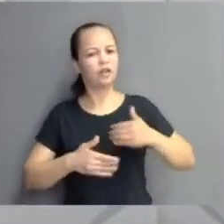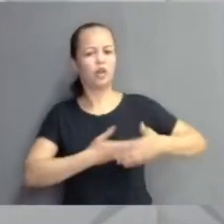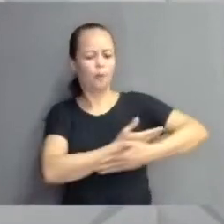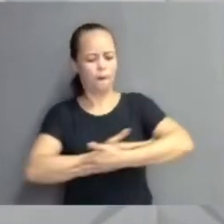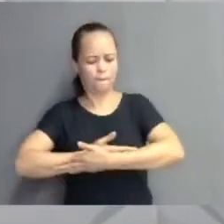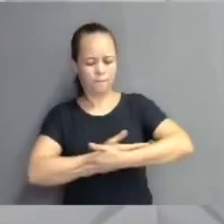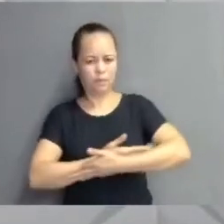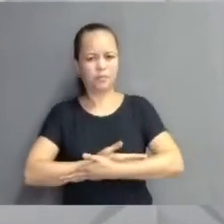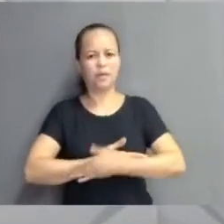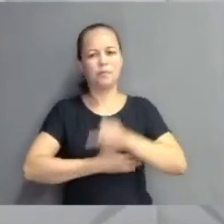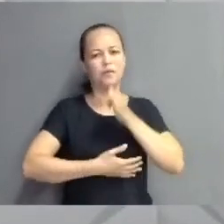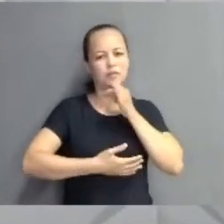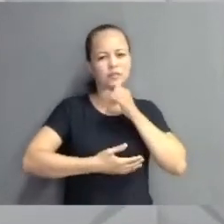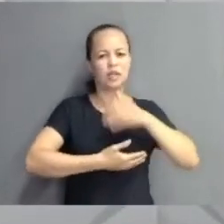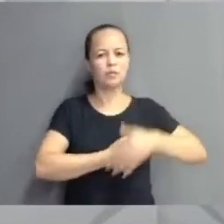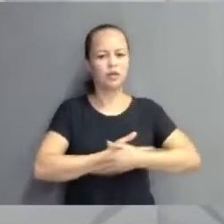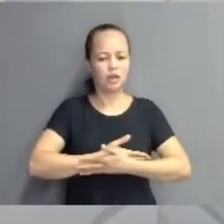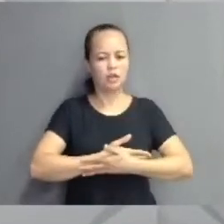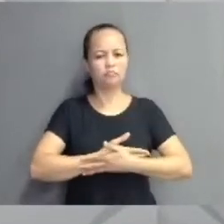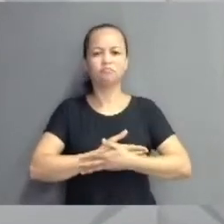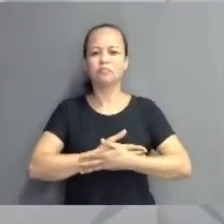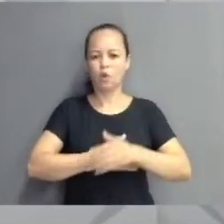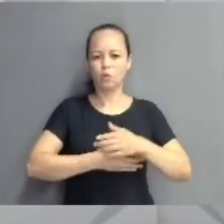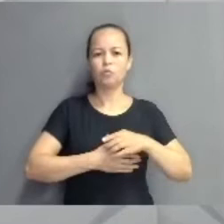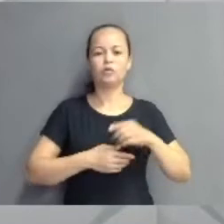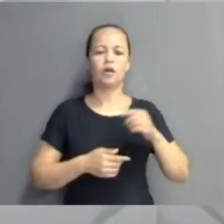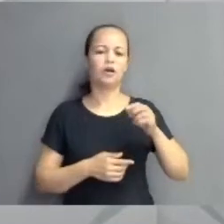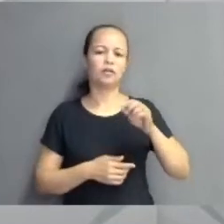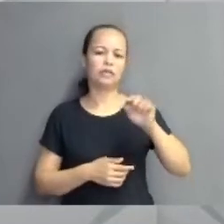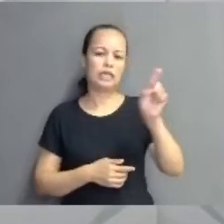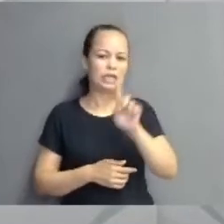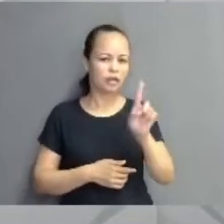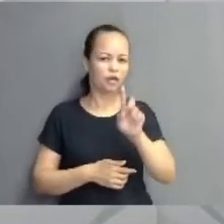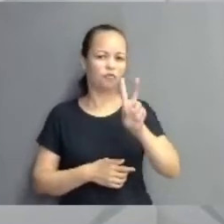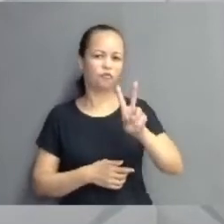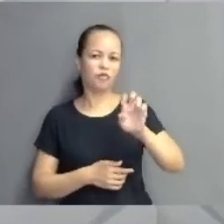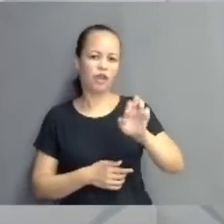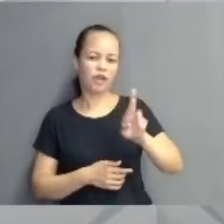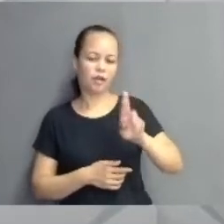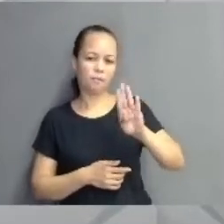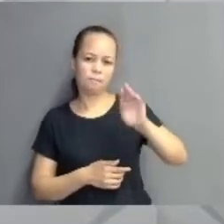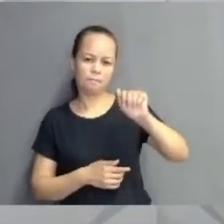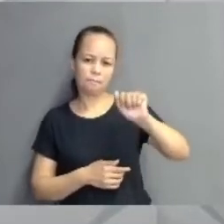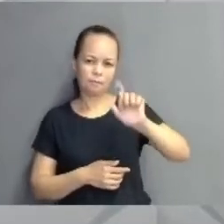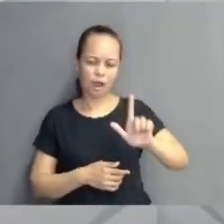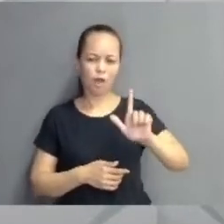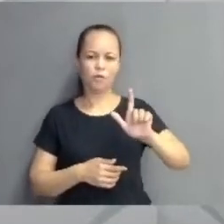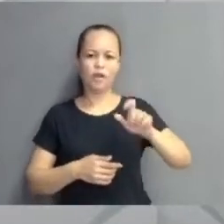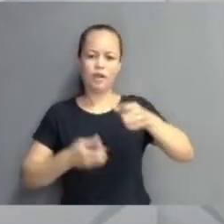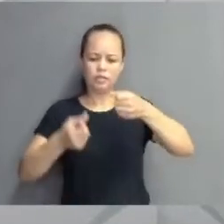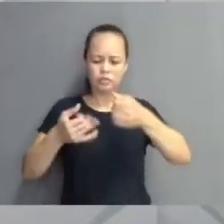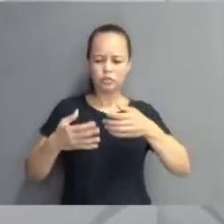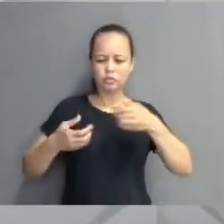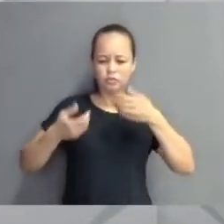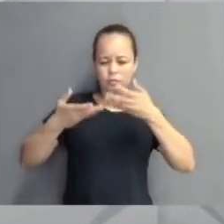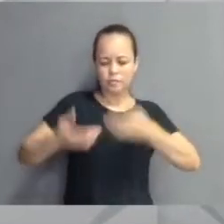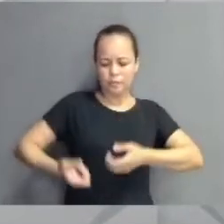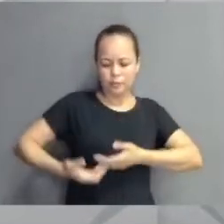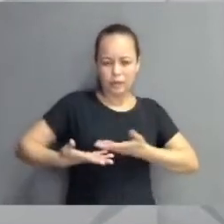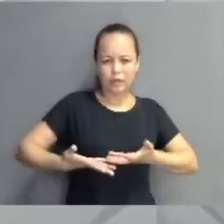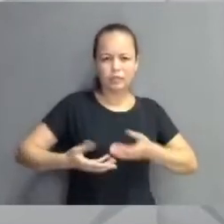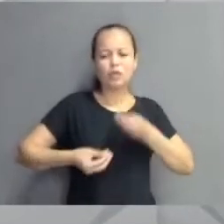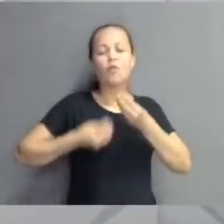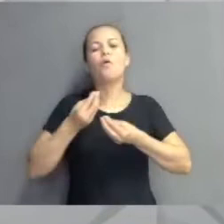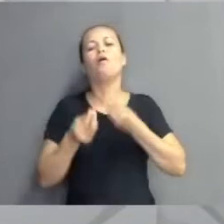desde cedo só utiliza a comunicação não-verbal ele não fala mas Eles prestam o que tá sentindo e o que ele quer